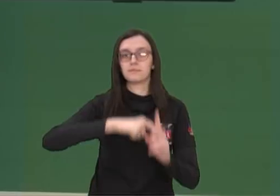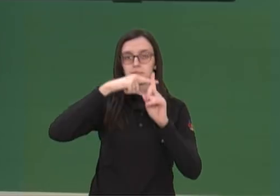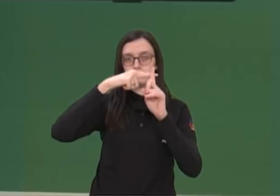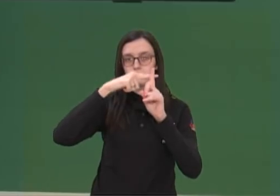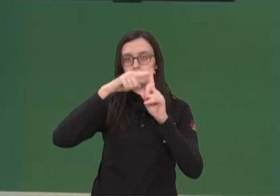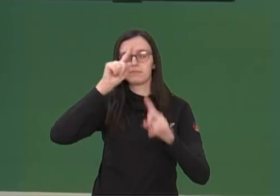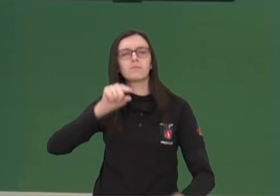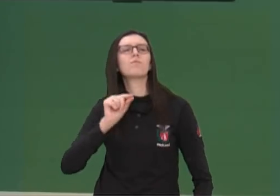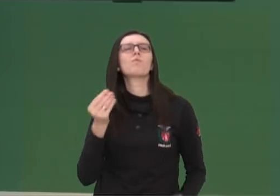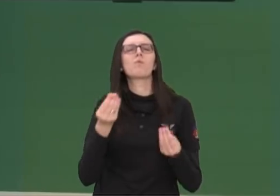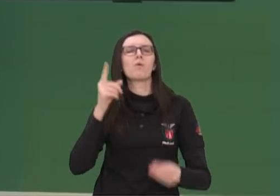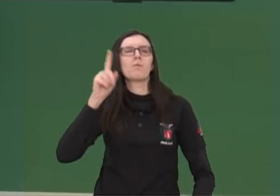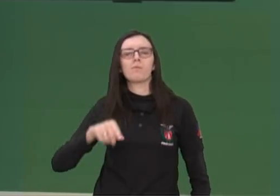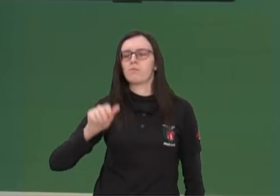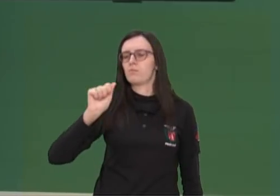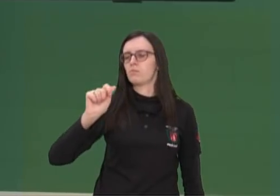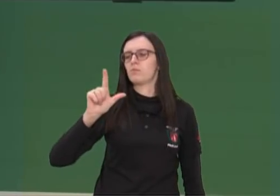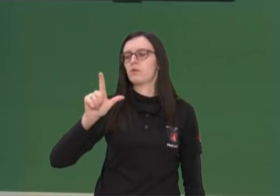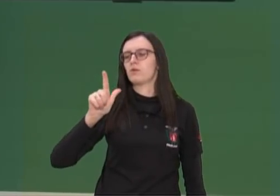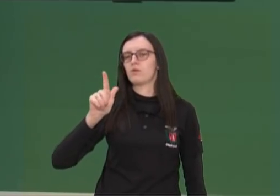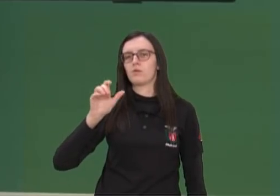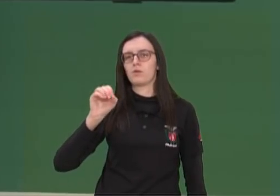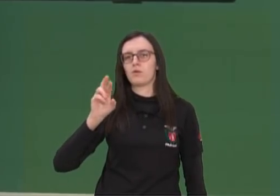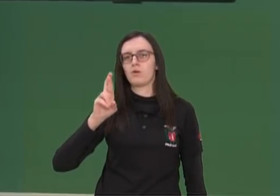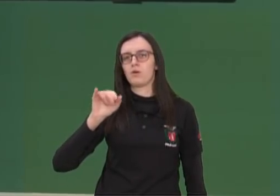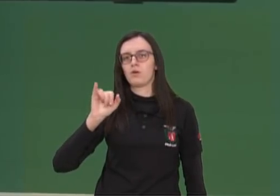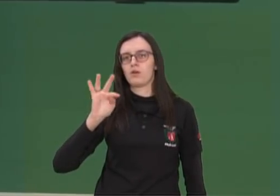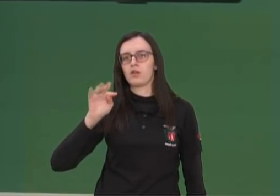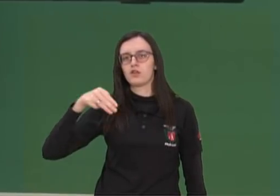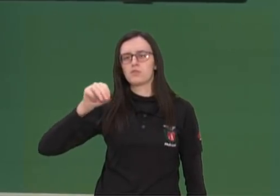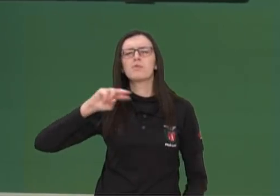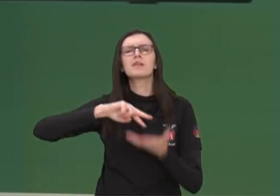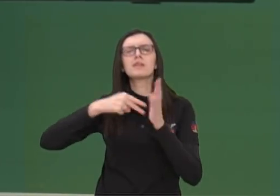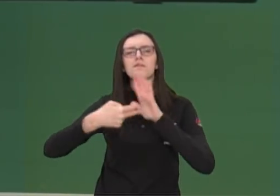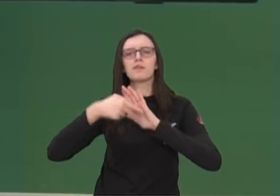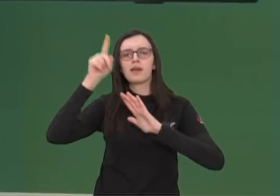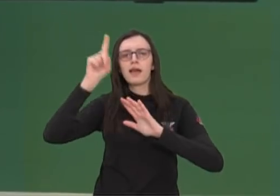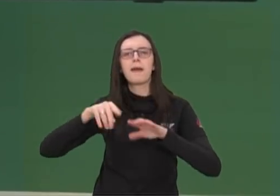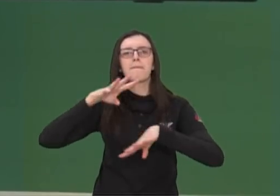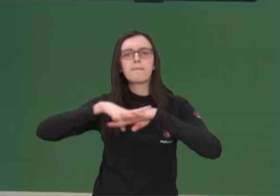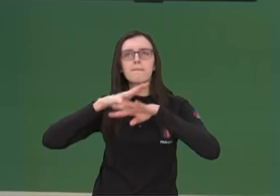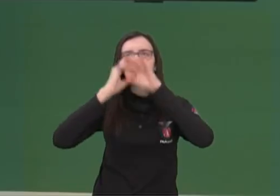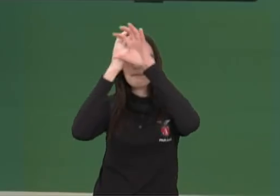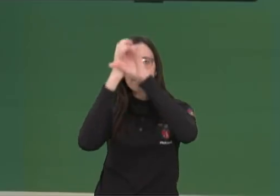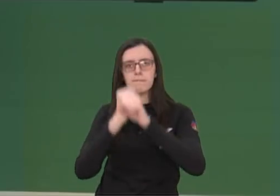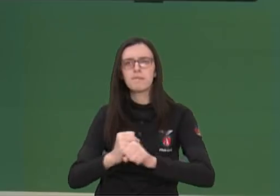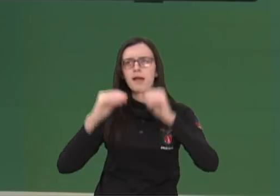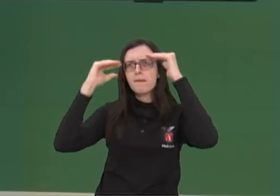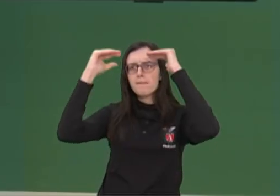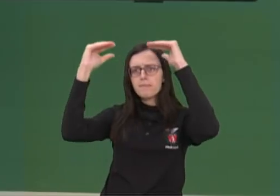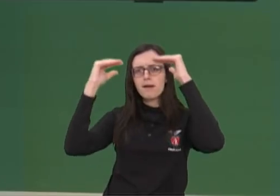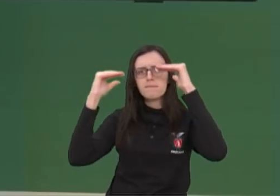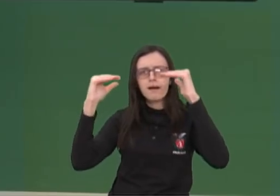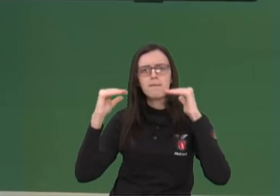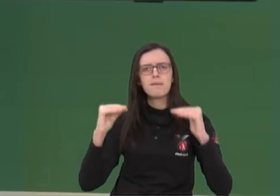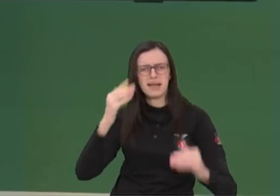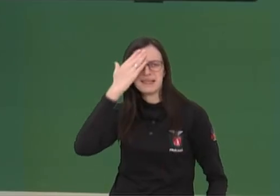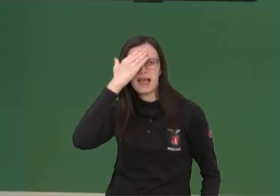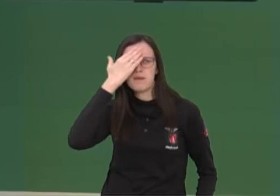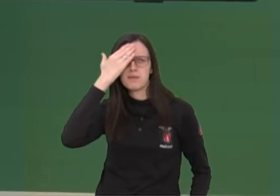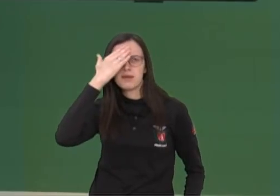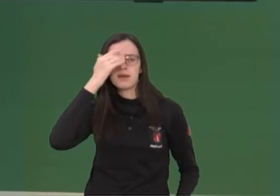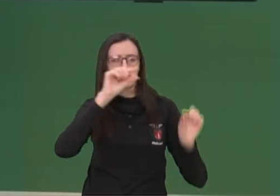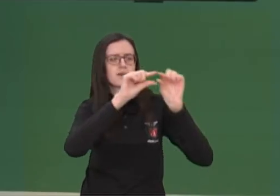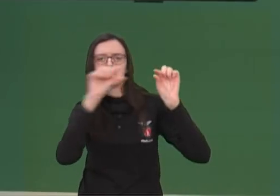pelo algoritmo. O que é o algoritmo? É a continha armada, é a continha que a gente coloca cada número